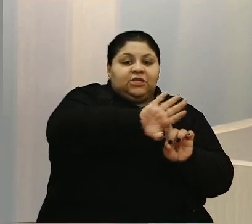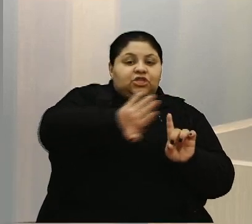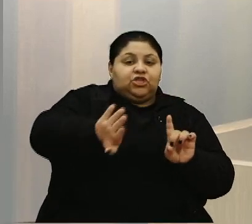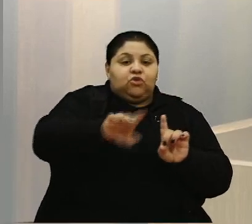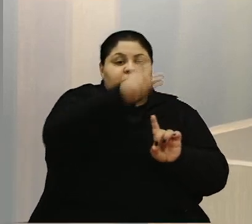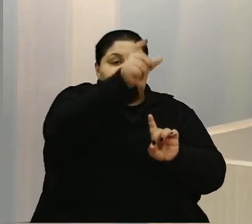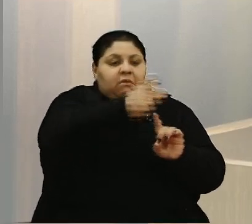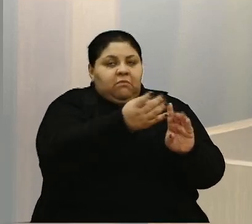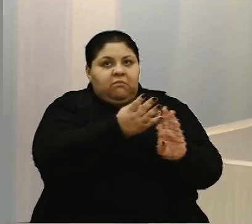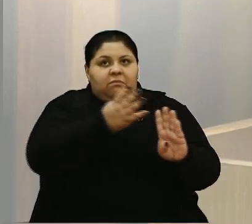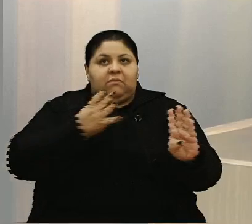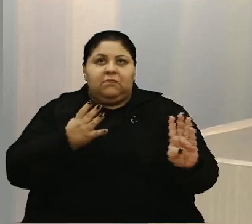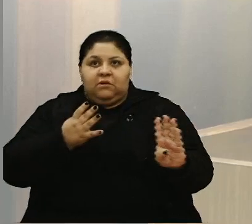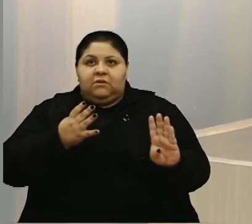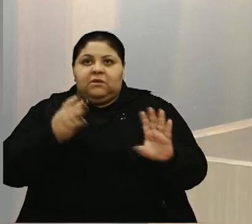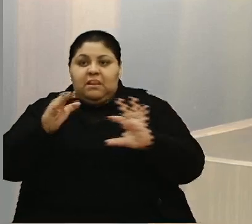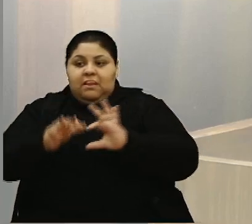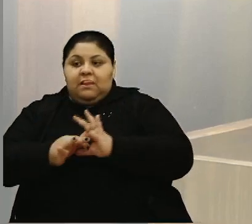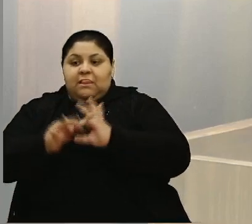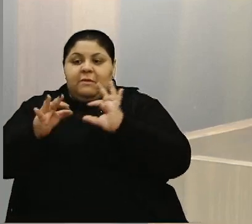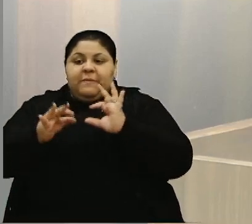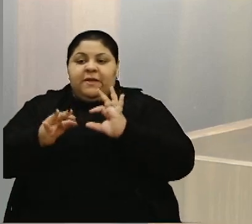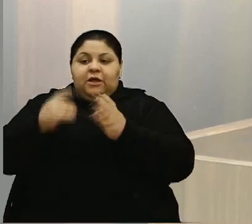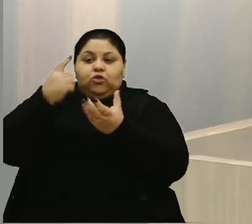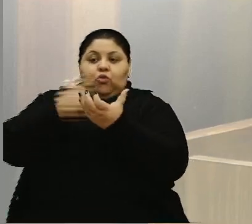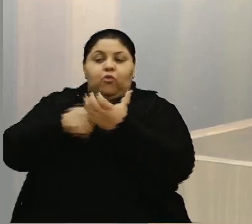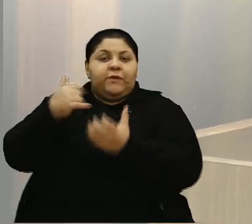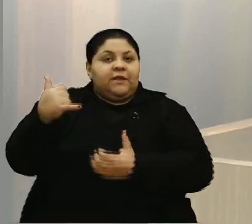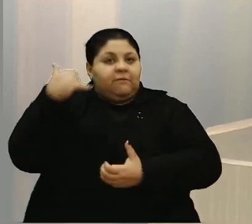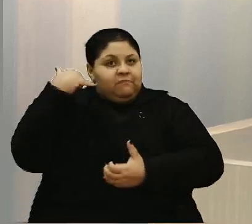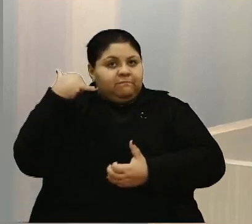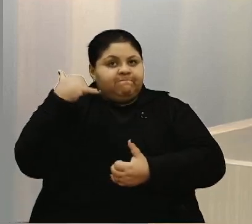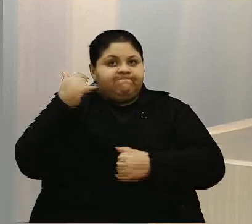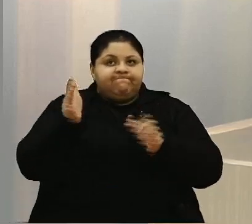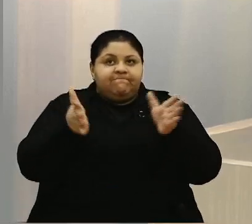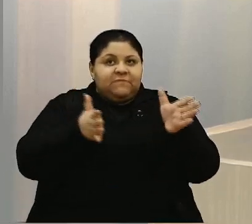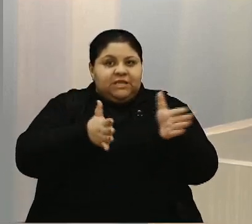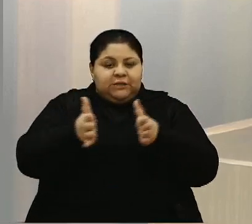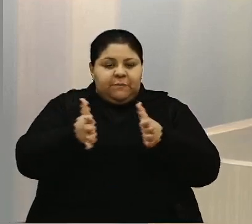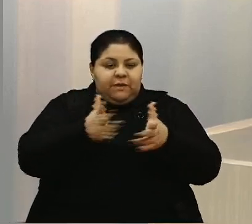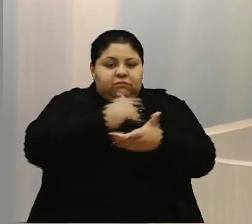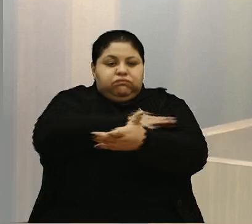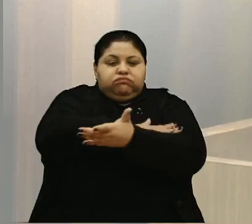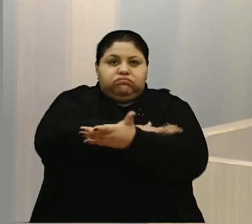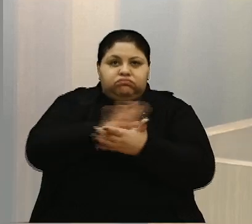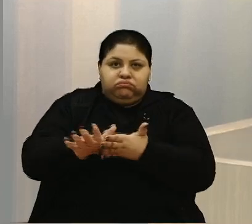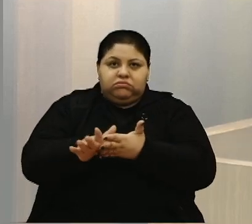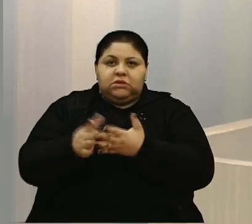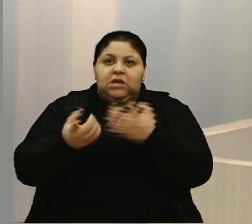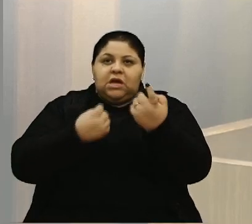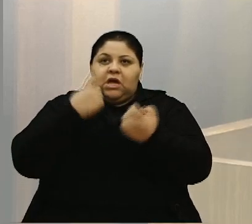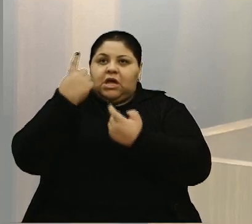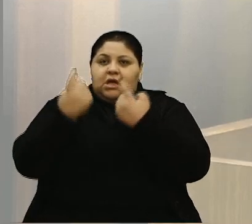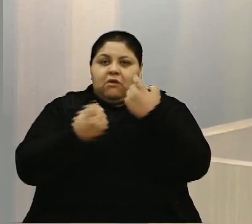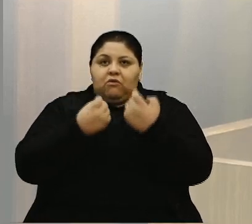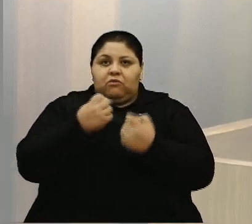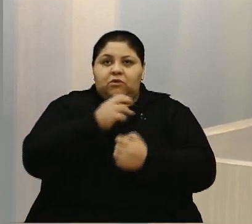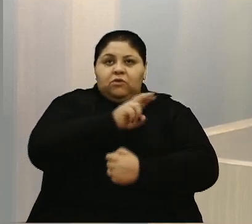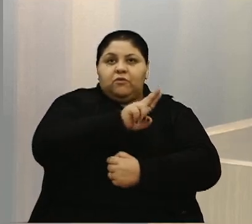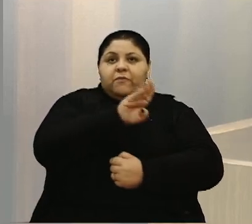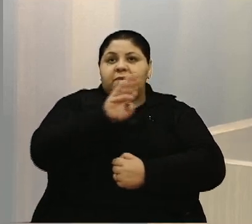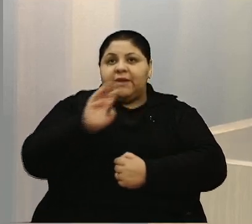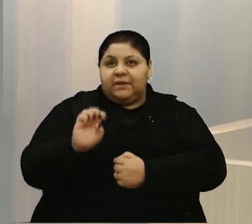o agendamento por telefone. E nesse período de calamidade, onde algumas unidades básicas precisaram